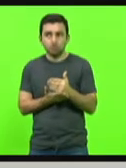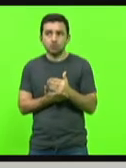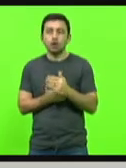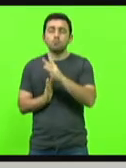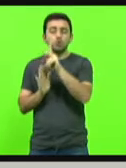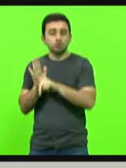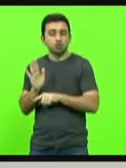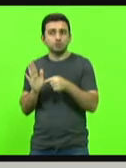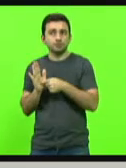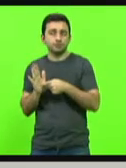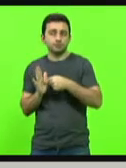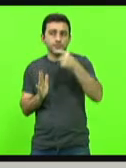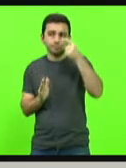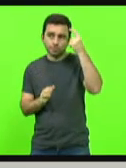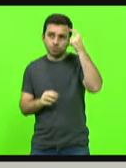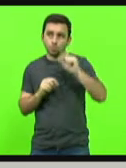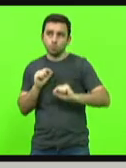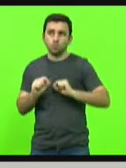apensado o PL